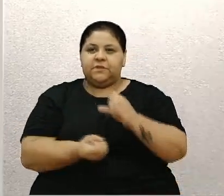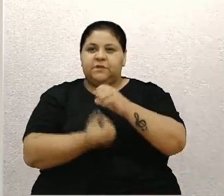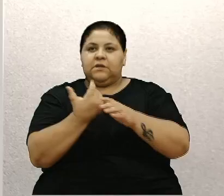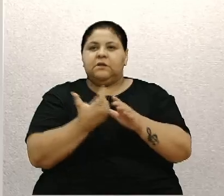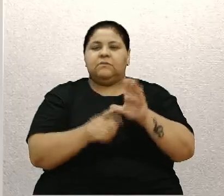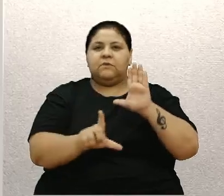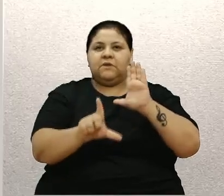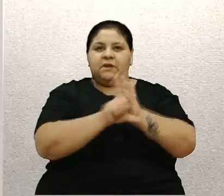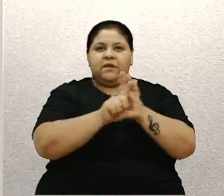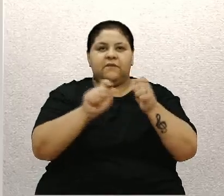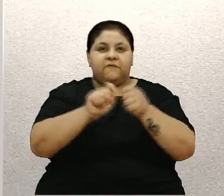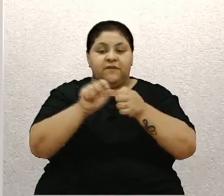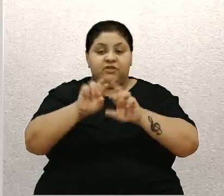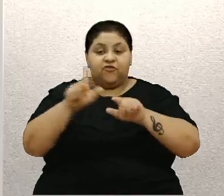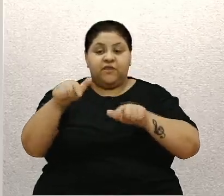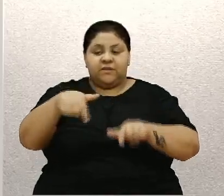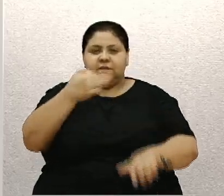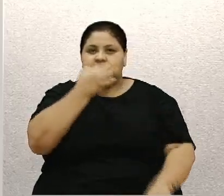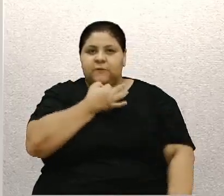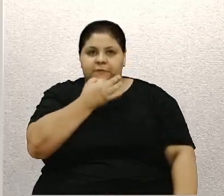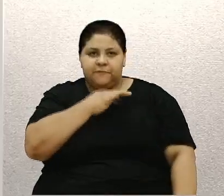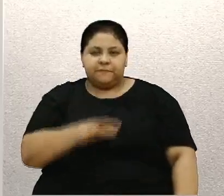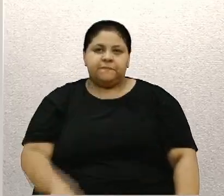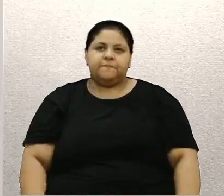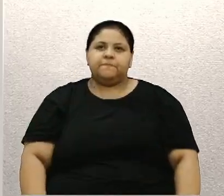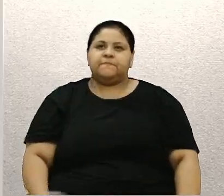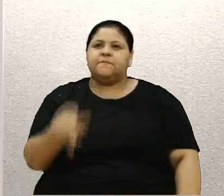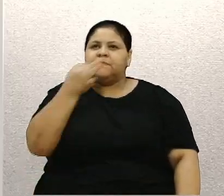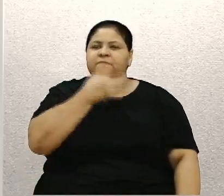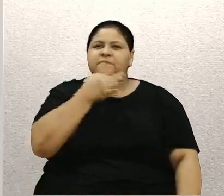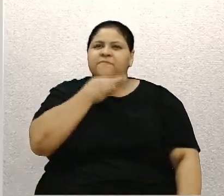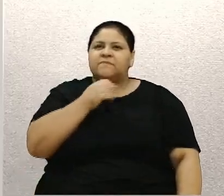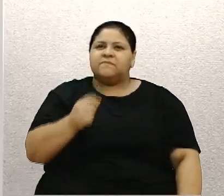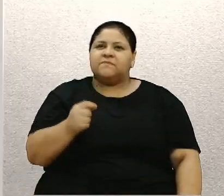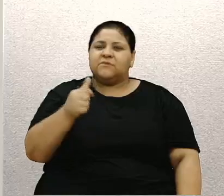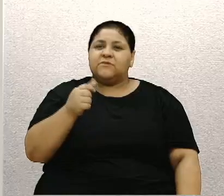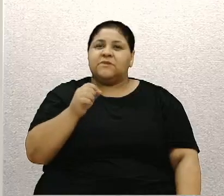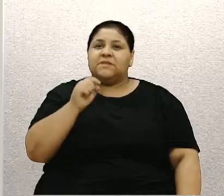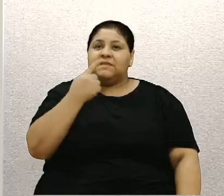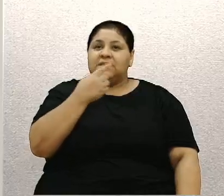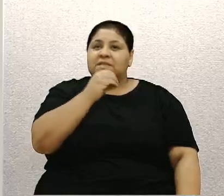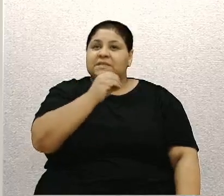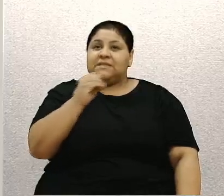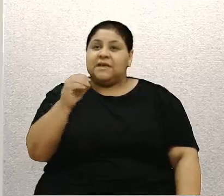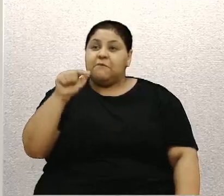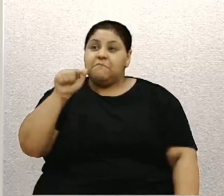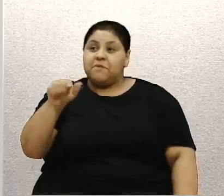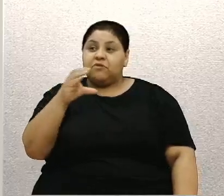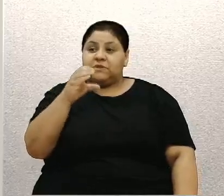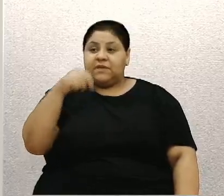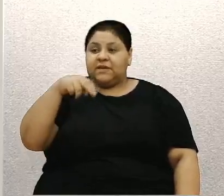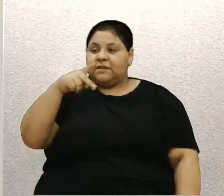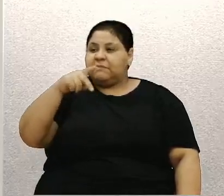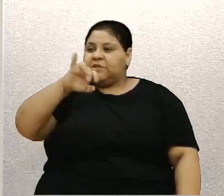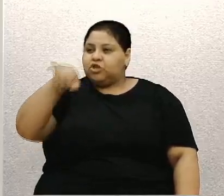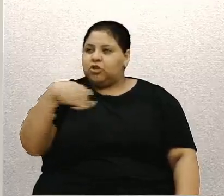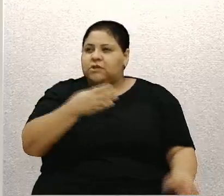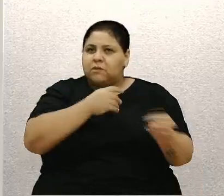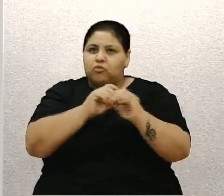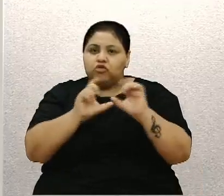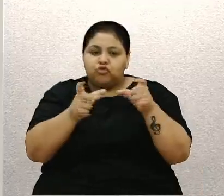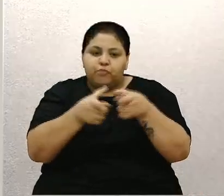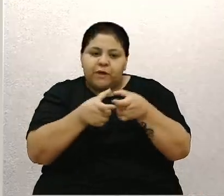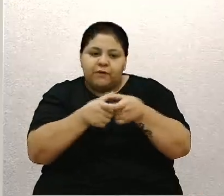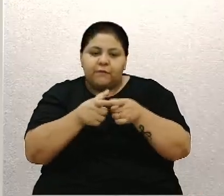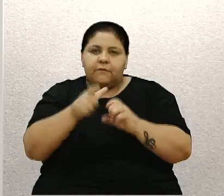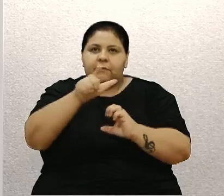diferença em Caxias do Sul. Caxias do Sul tem quase 100 mil CNPJs, muitos são pequenos e microempresários. A Microempa